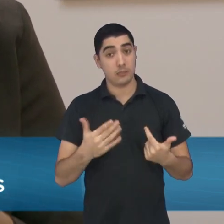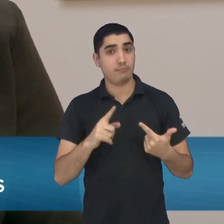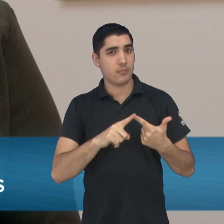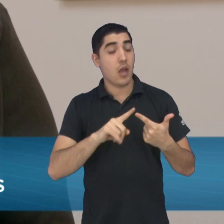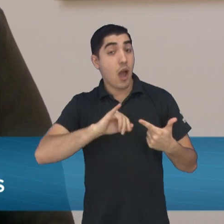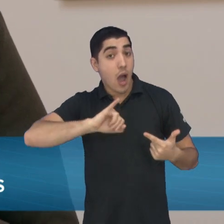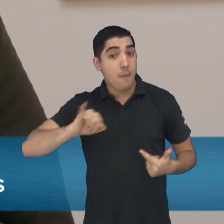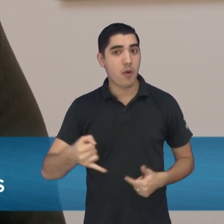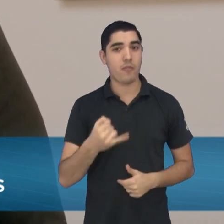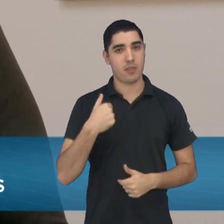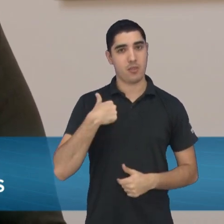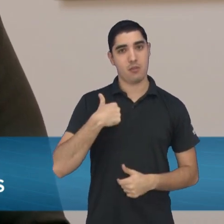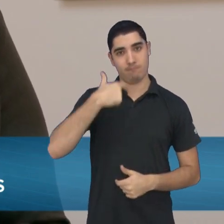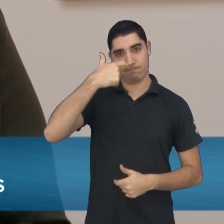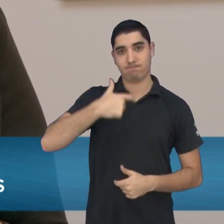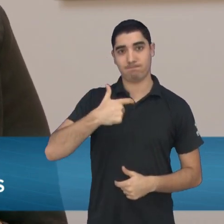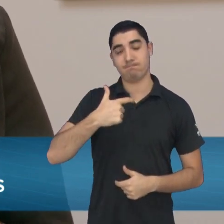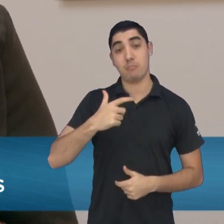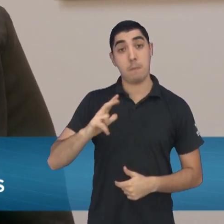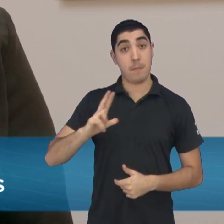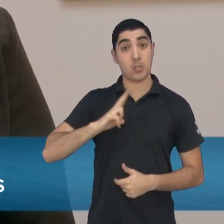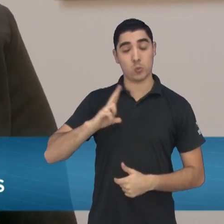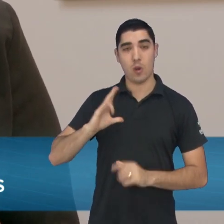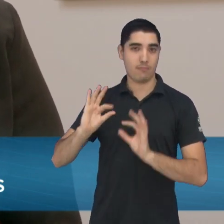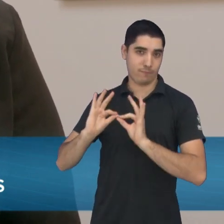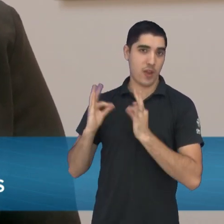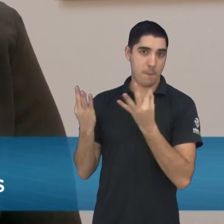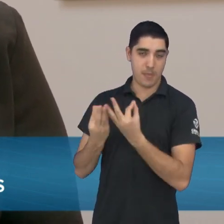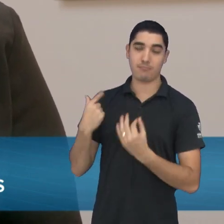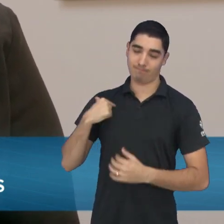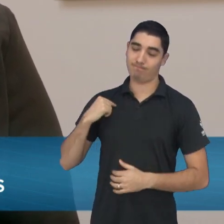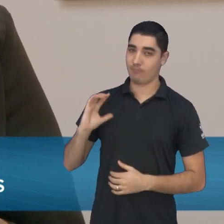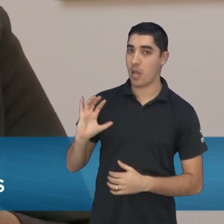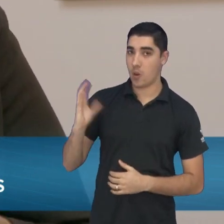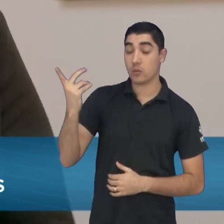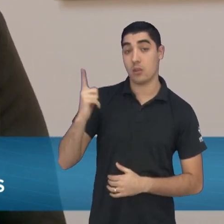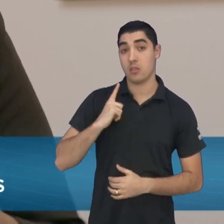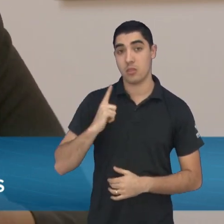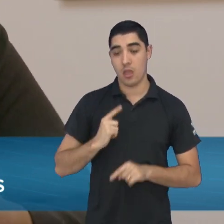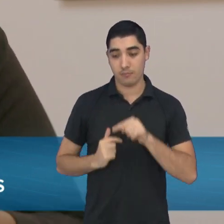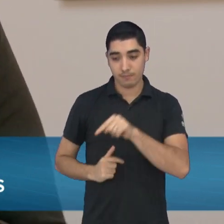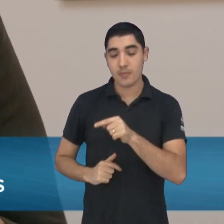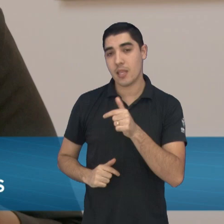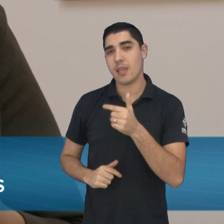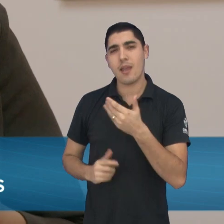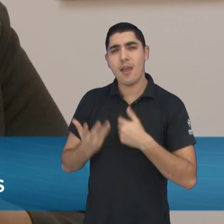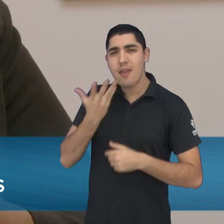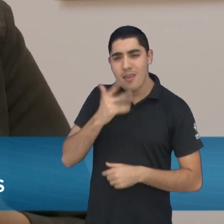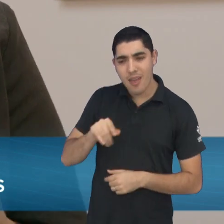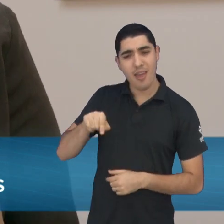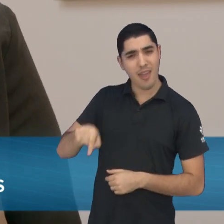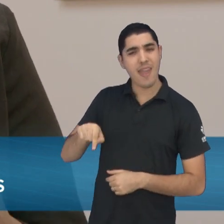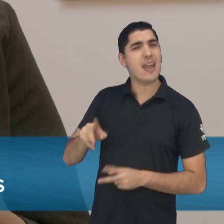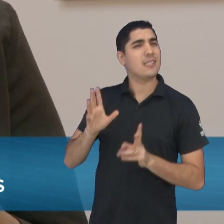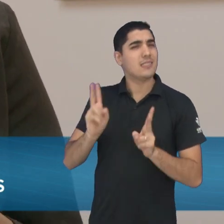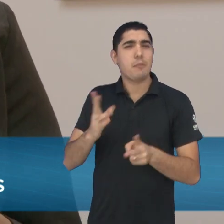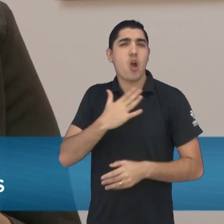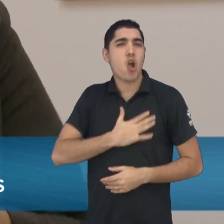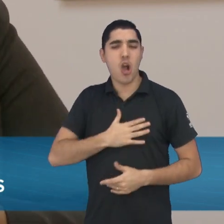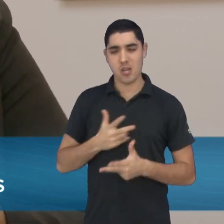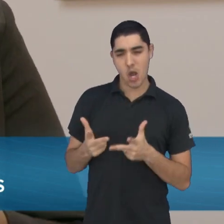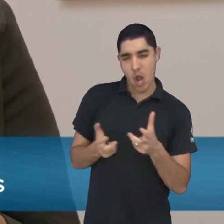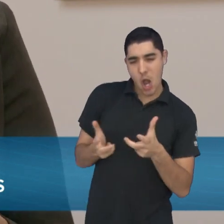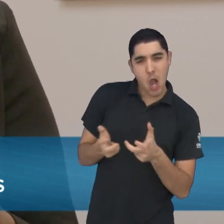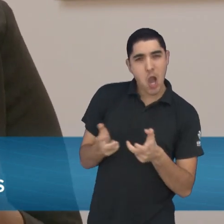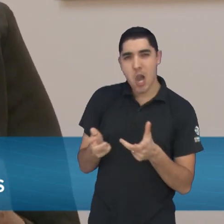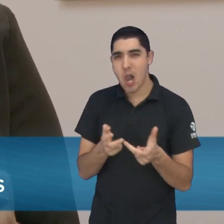dar um relato pessoal que aconteceu na minha família. Nós temos um caso de uma criança que tinha muito o hábito de jogar, de estar